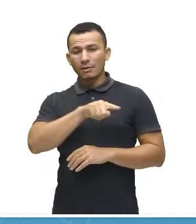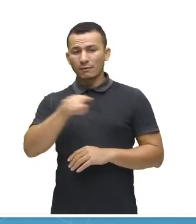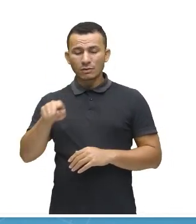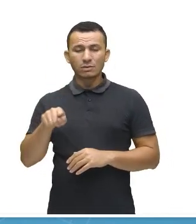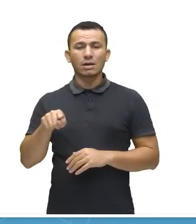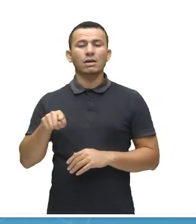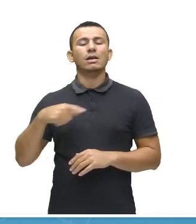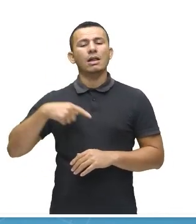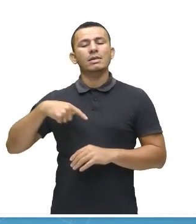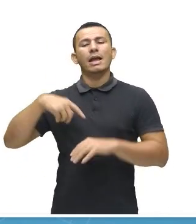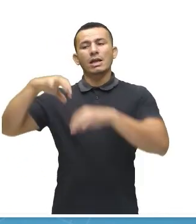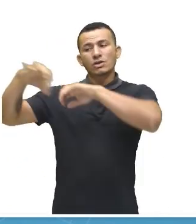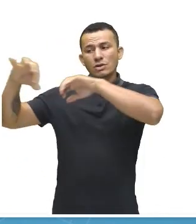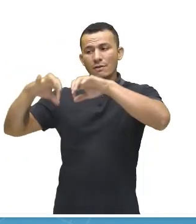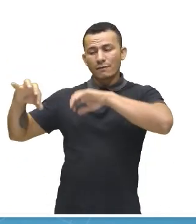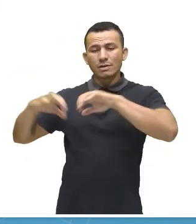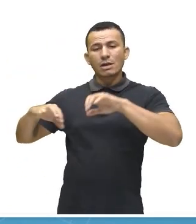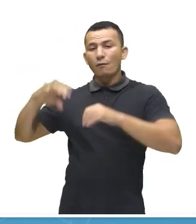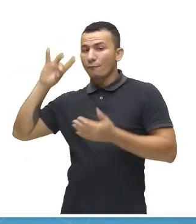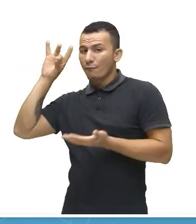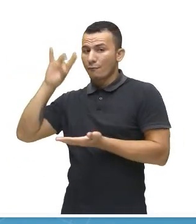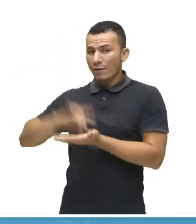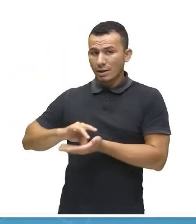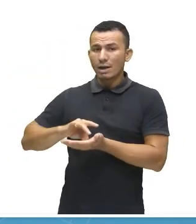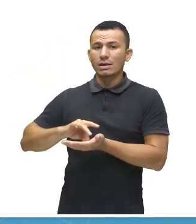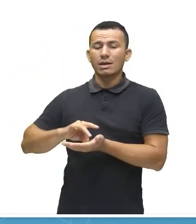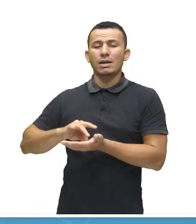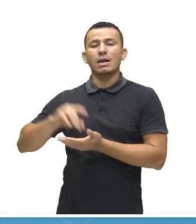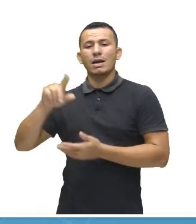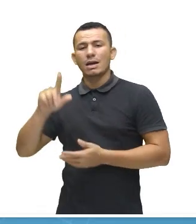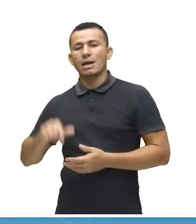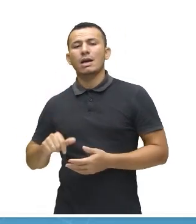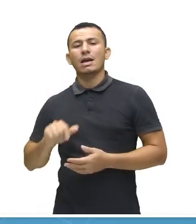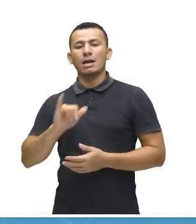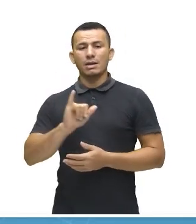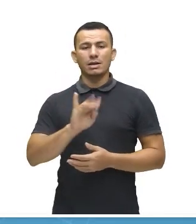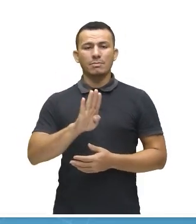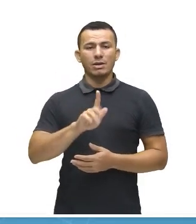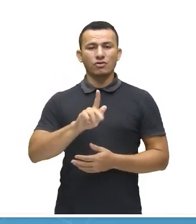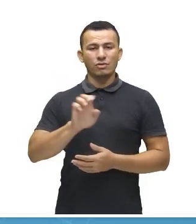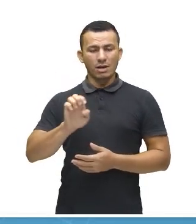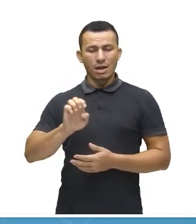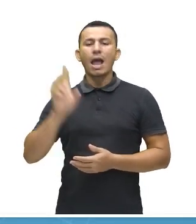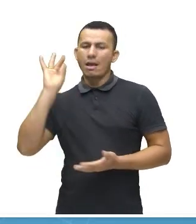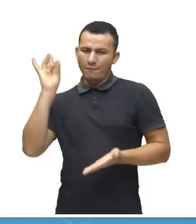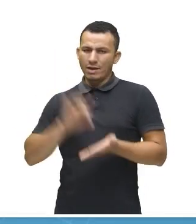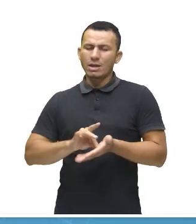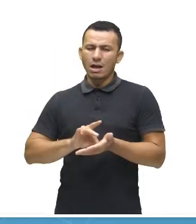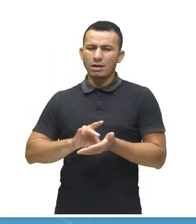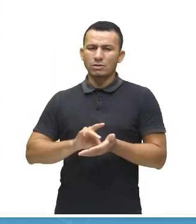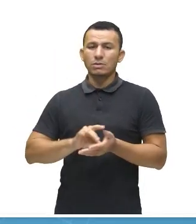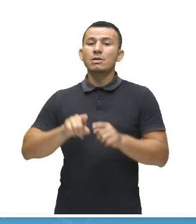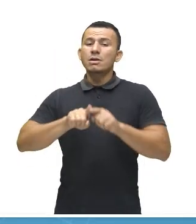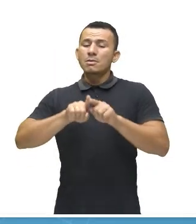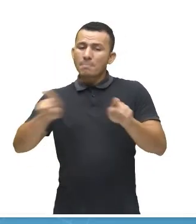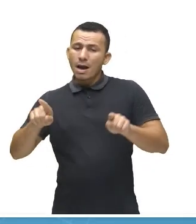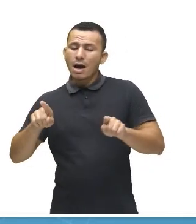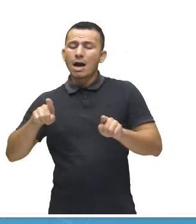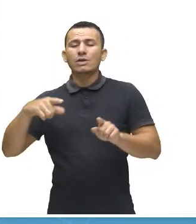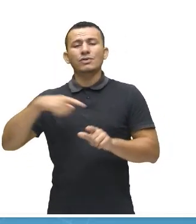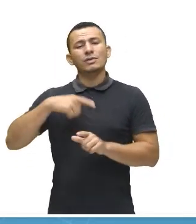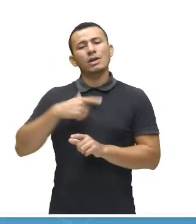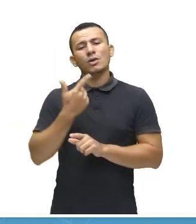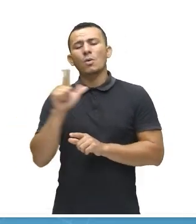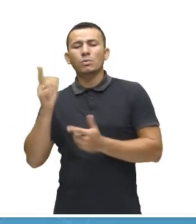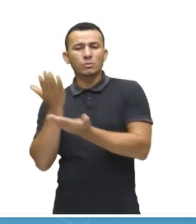a divisão oficial do Brasil é a divisão feita pelo IBGE, tá bom? Mas a